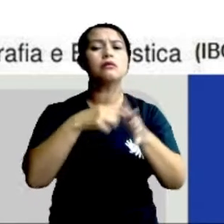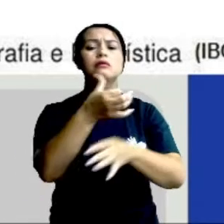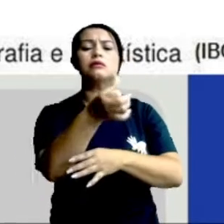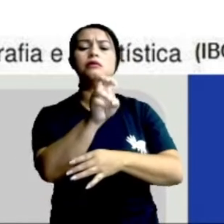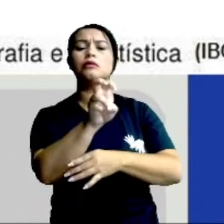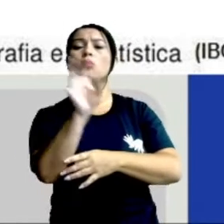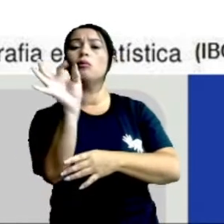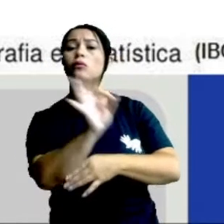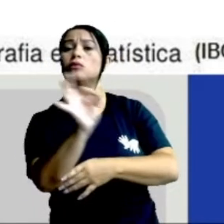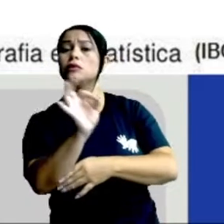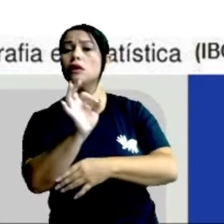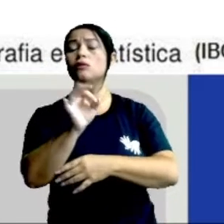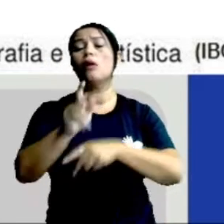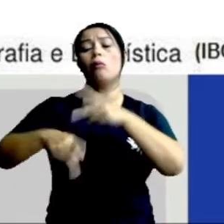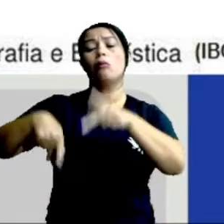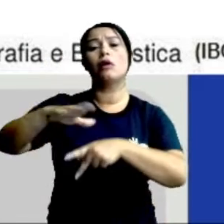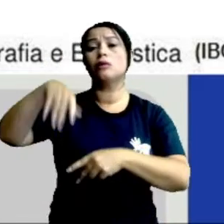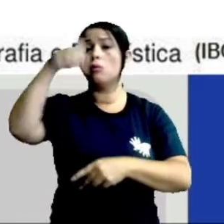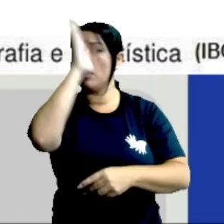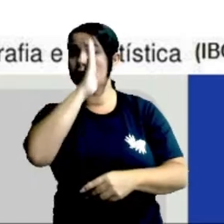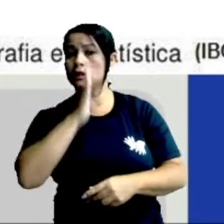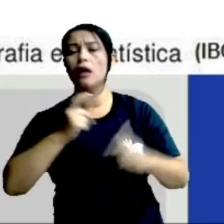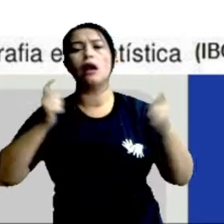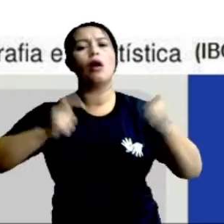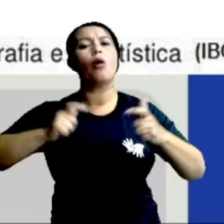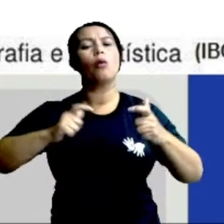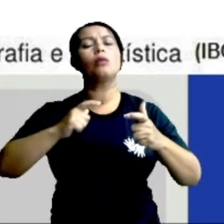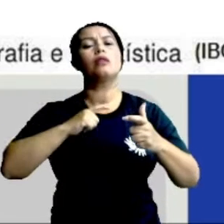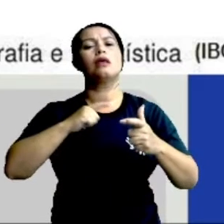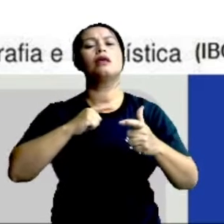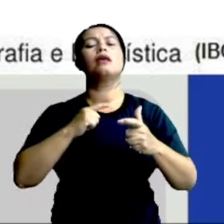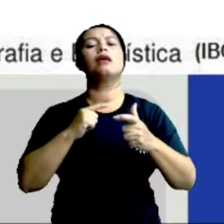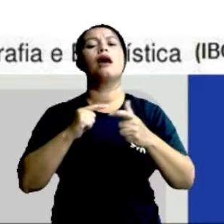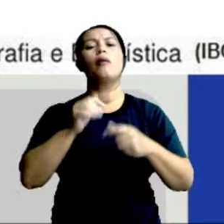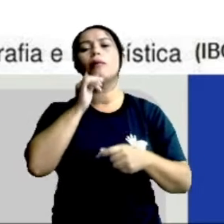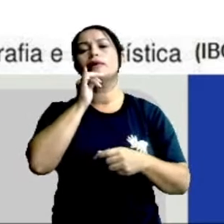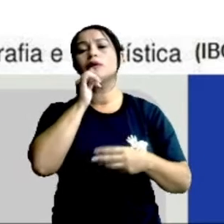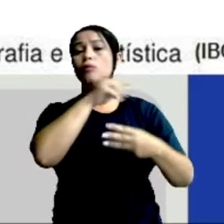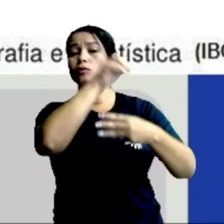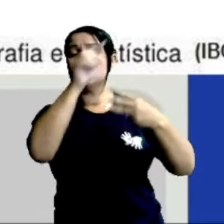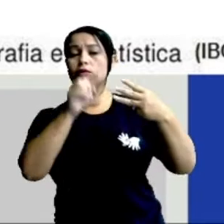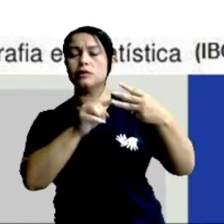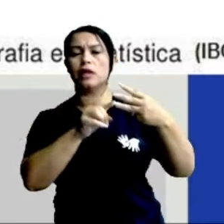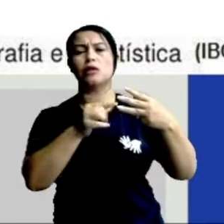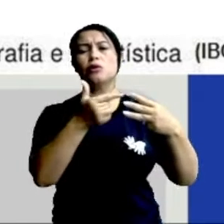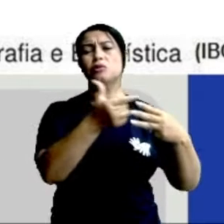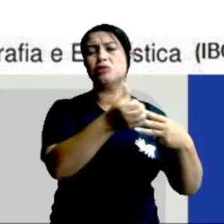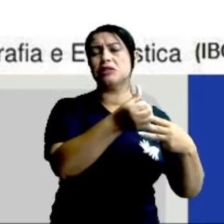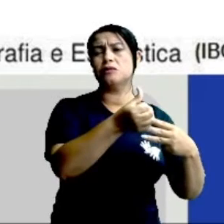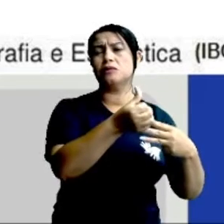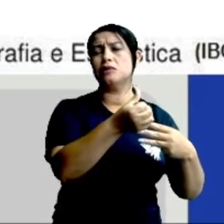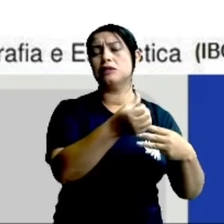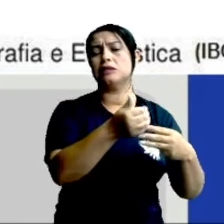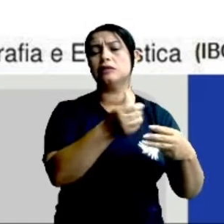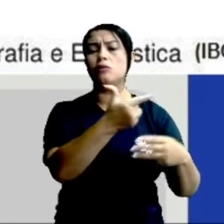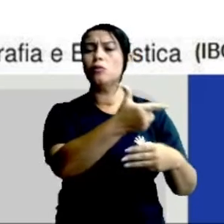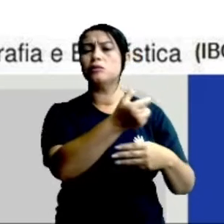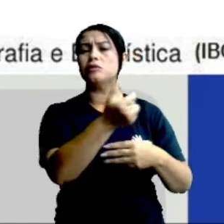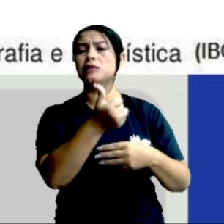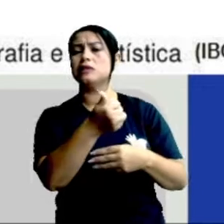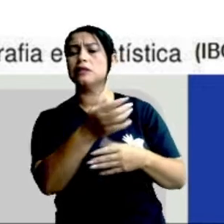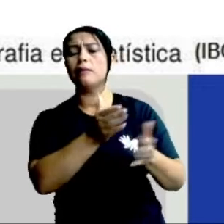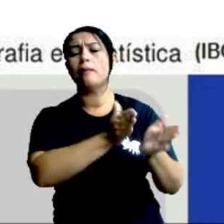65% da população brasileira atuava no setor terciário. De 2016 para 2021 não mudou tanto, tá? A